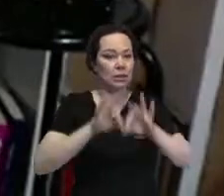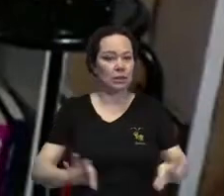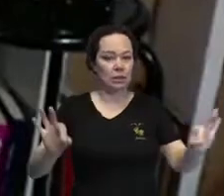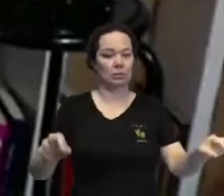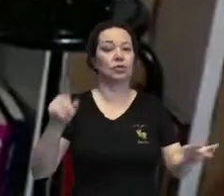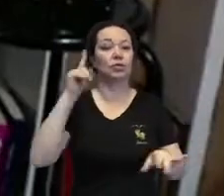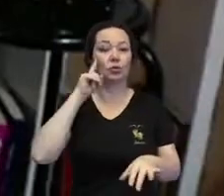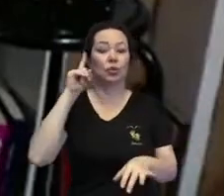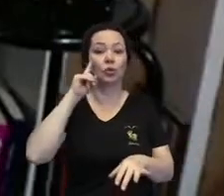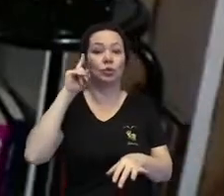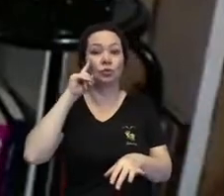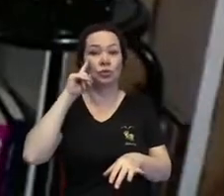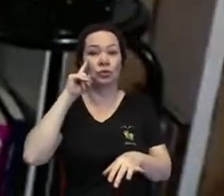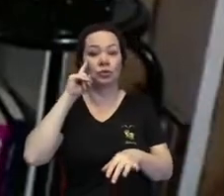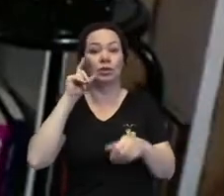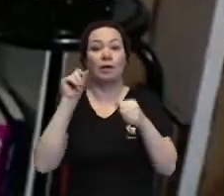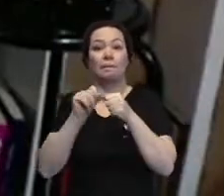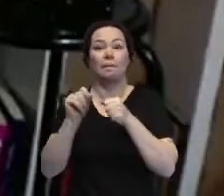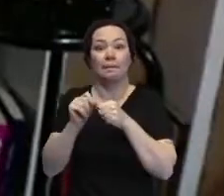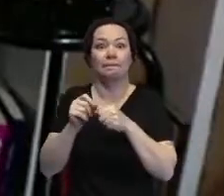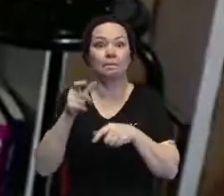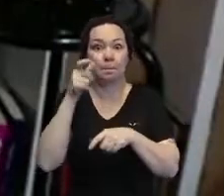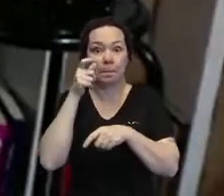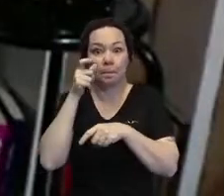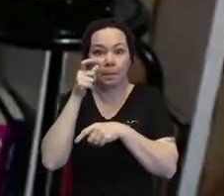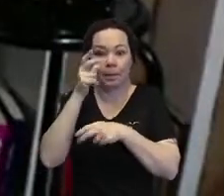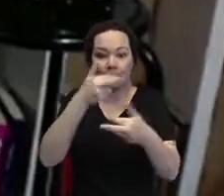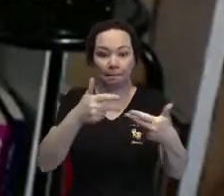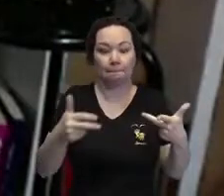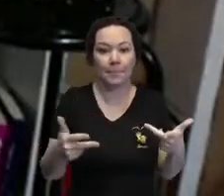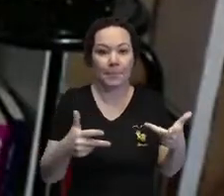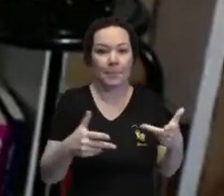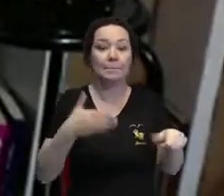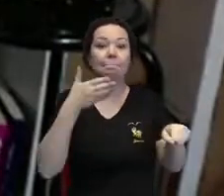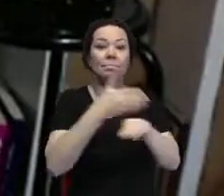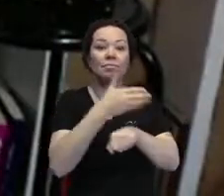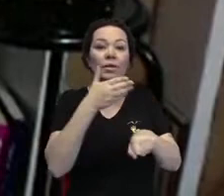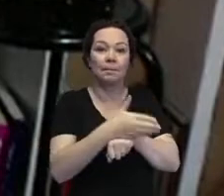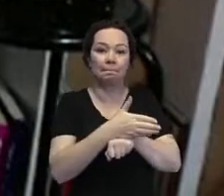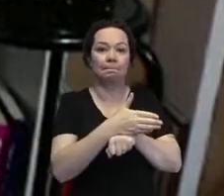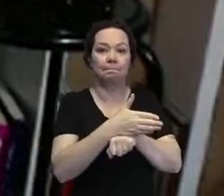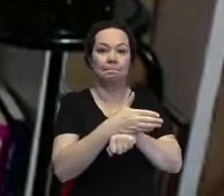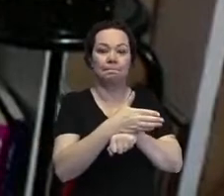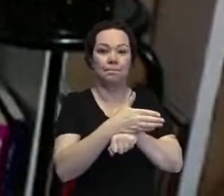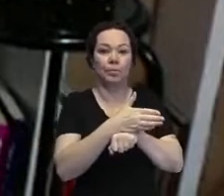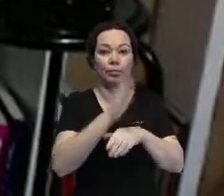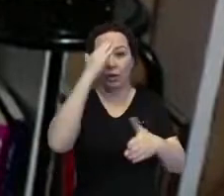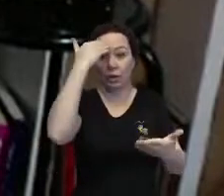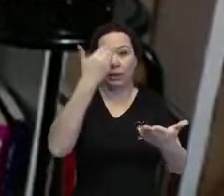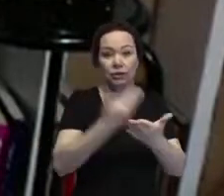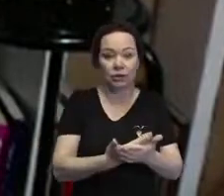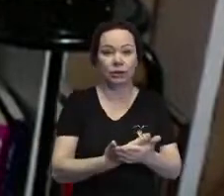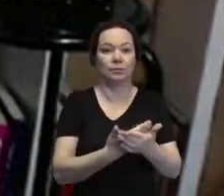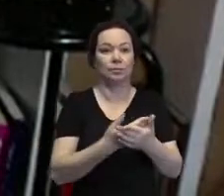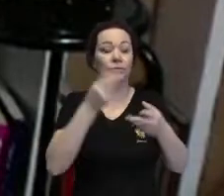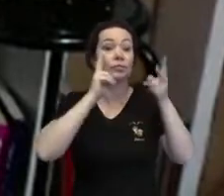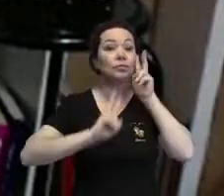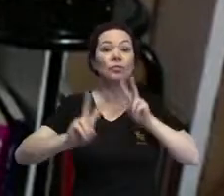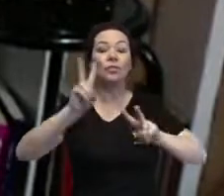cotidiano atendam a esse anseio que faz parte da nossa crença, da nossa visão de